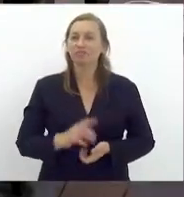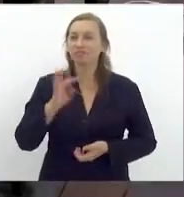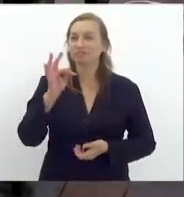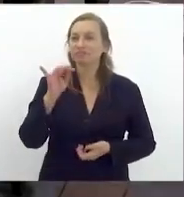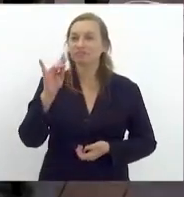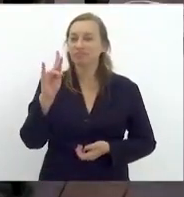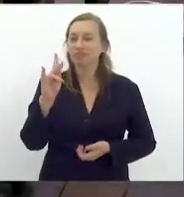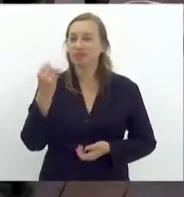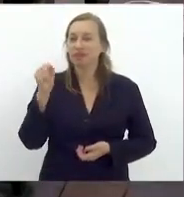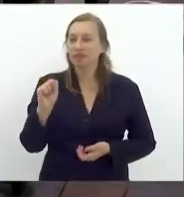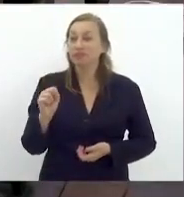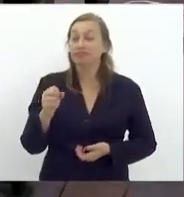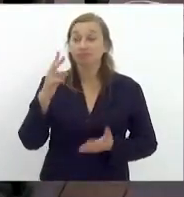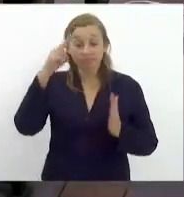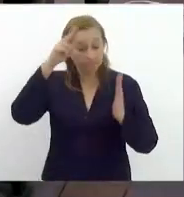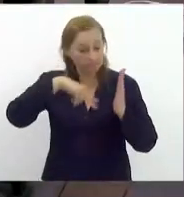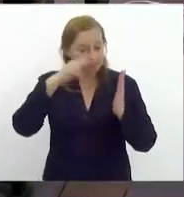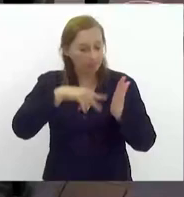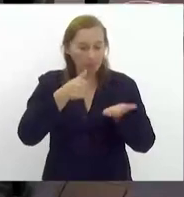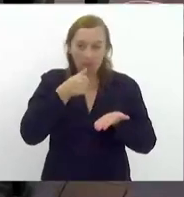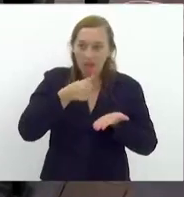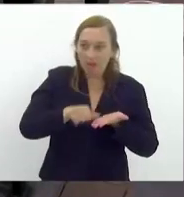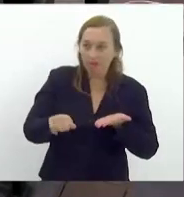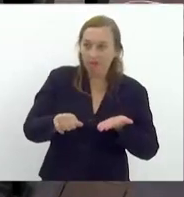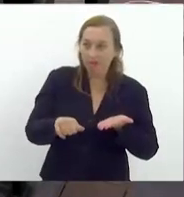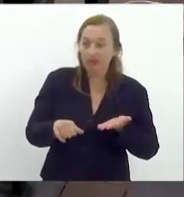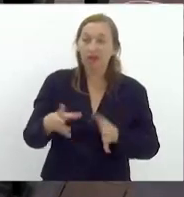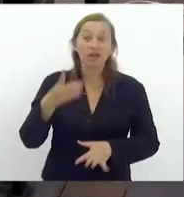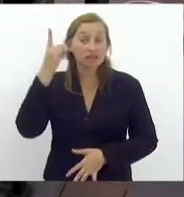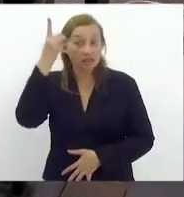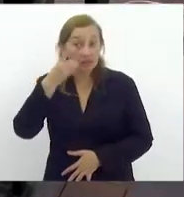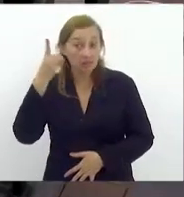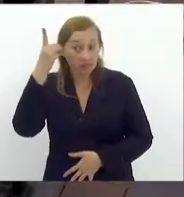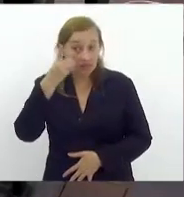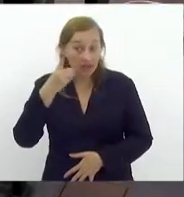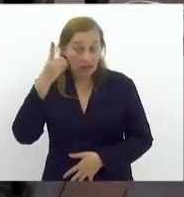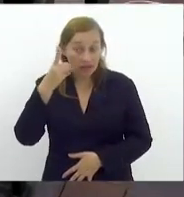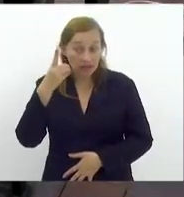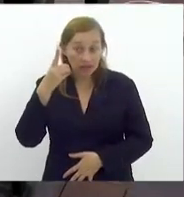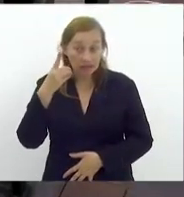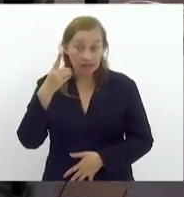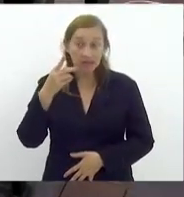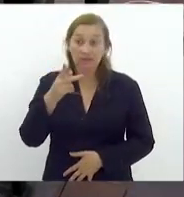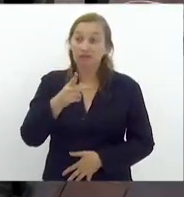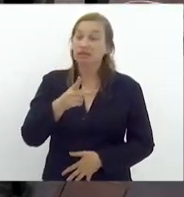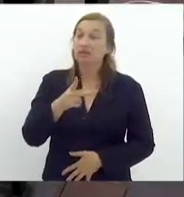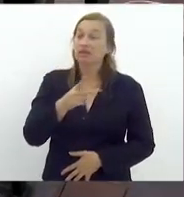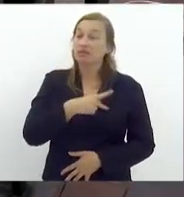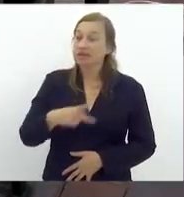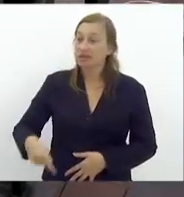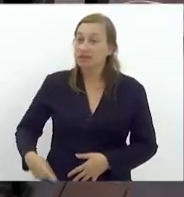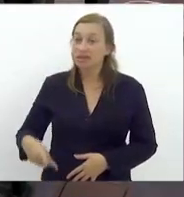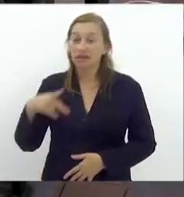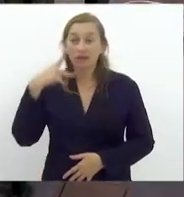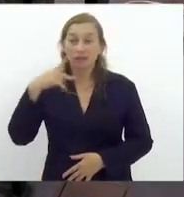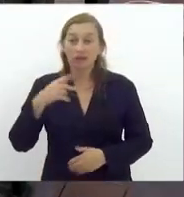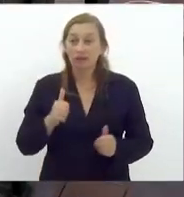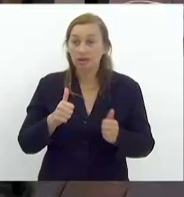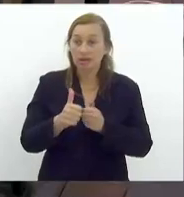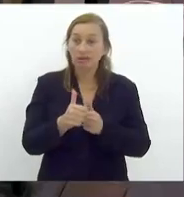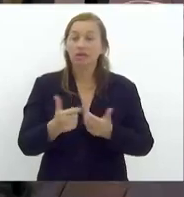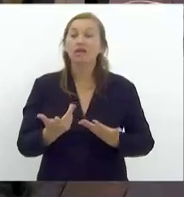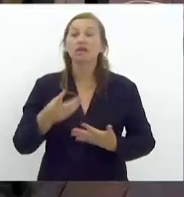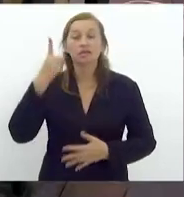ler a carta para a deputada que tá presidindo essa frente parlamentar